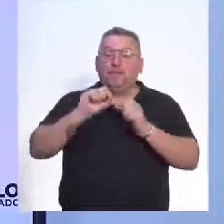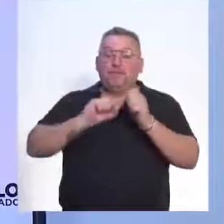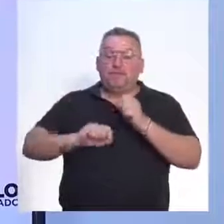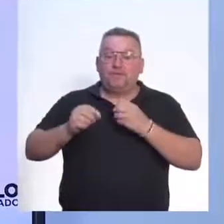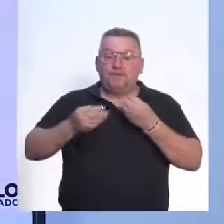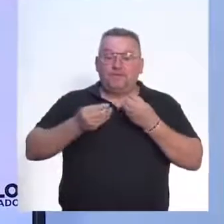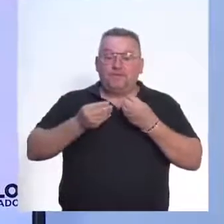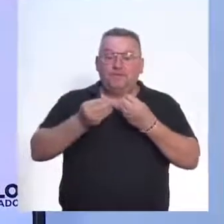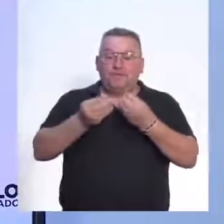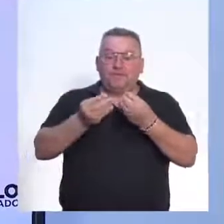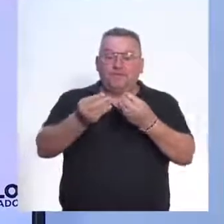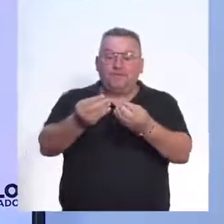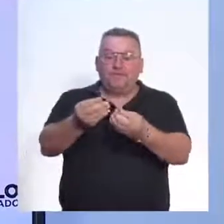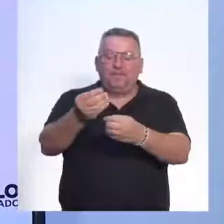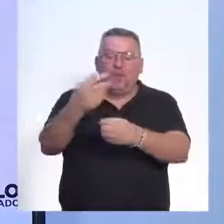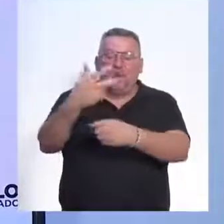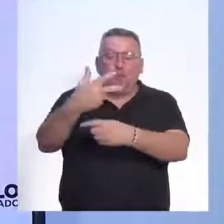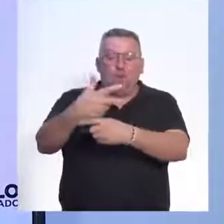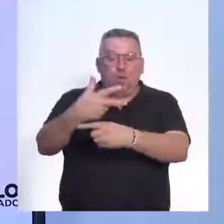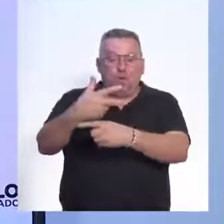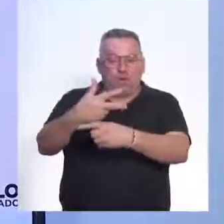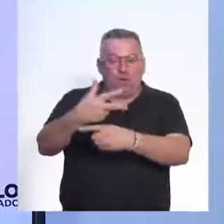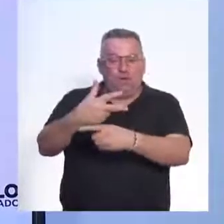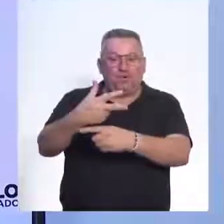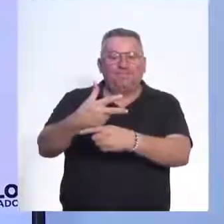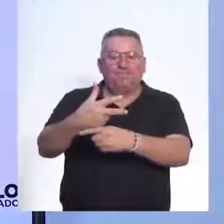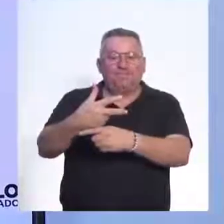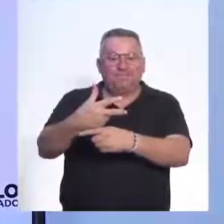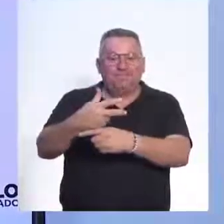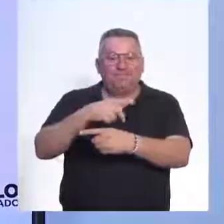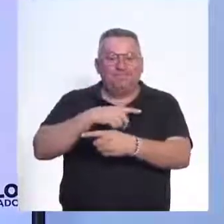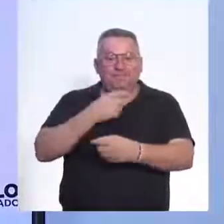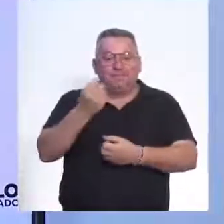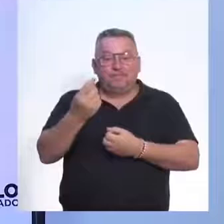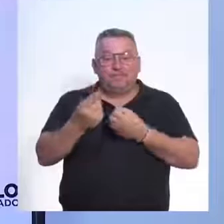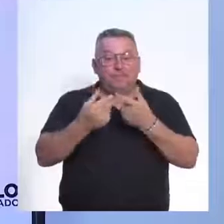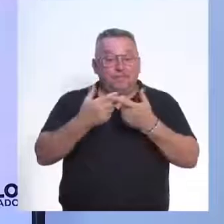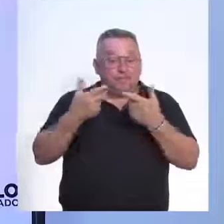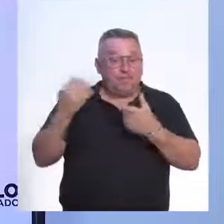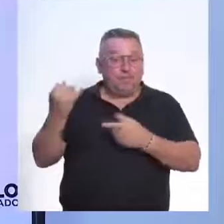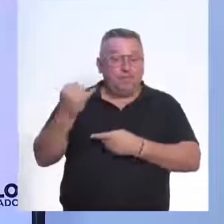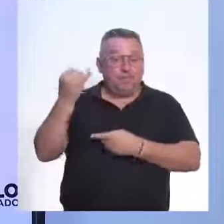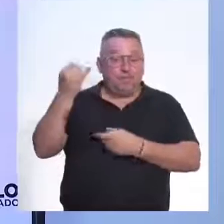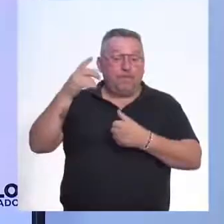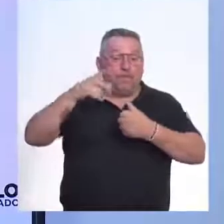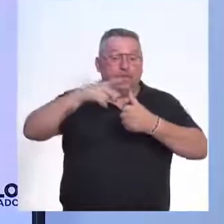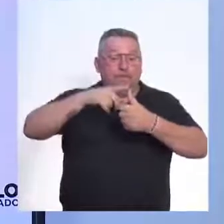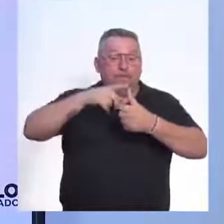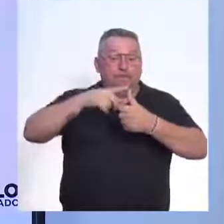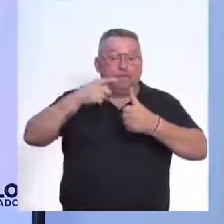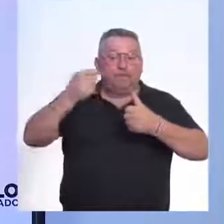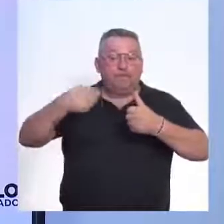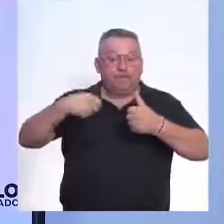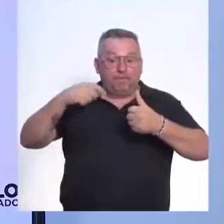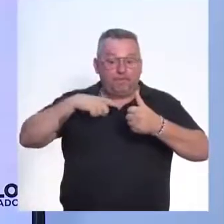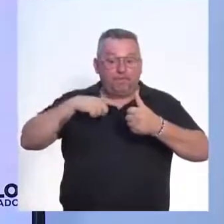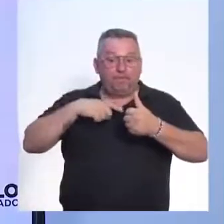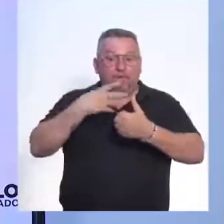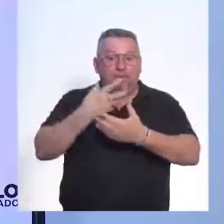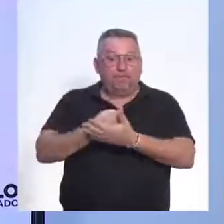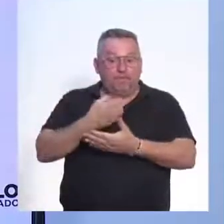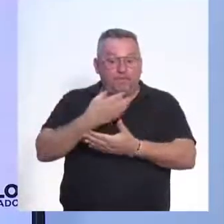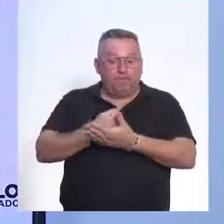palavra para vocês que estão aí acompanhando a nossa aula. Então, tem algumas coisas importantes. Primeiro, é necessário estar no aplicativo